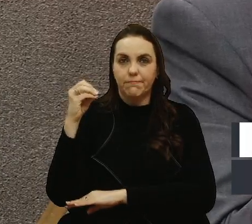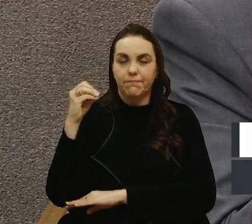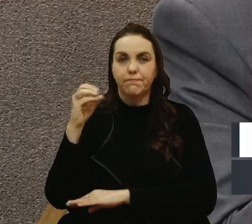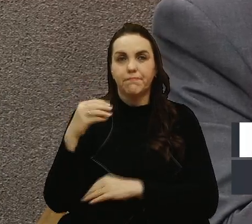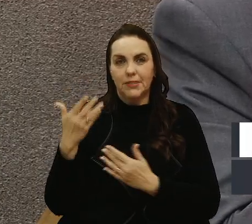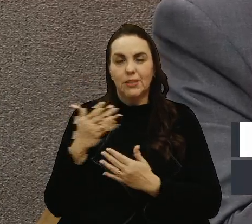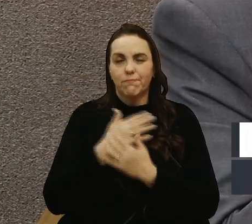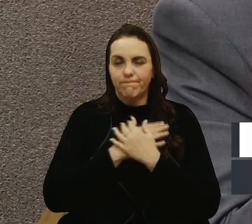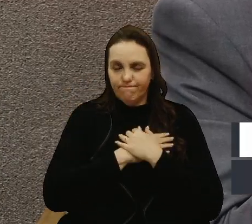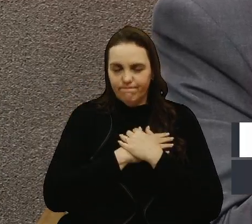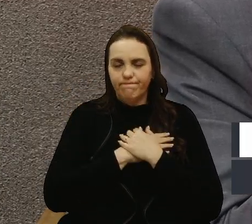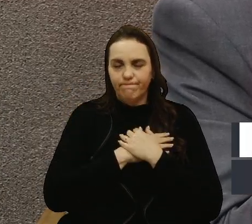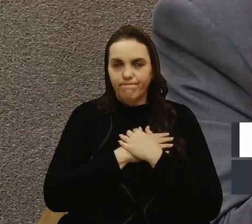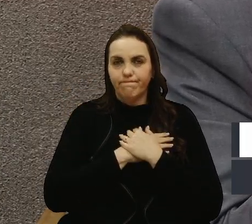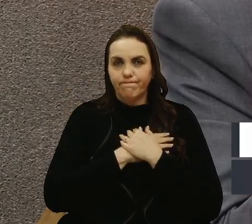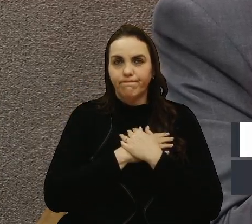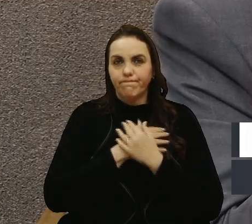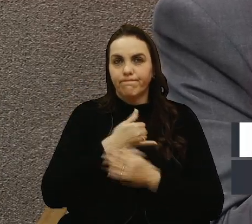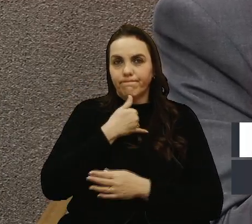muito pesar,